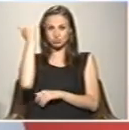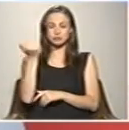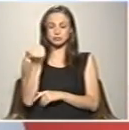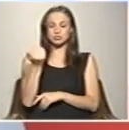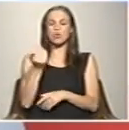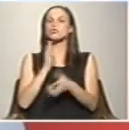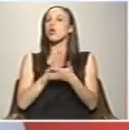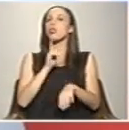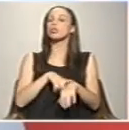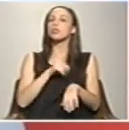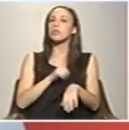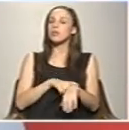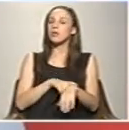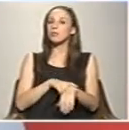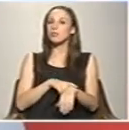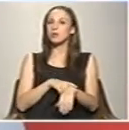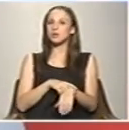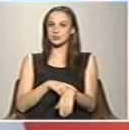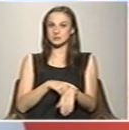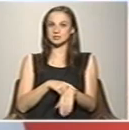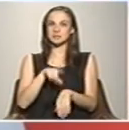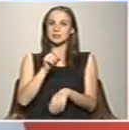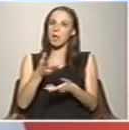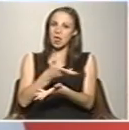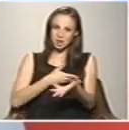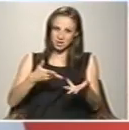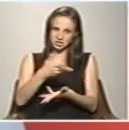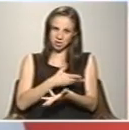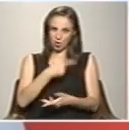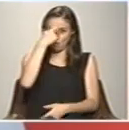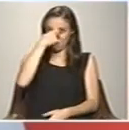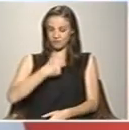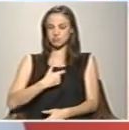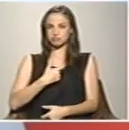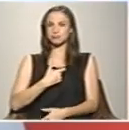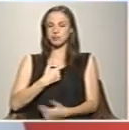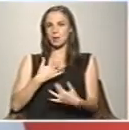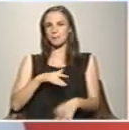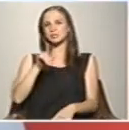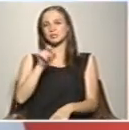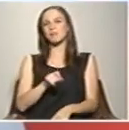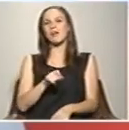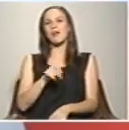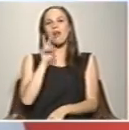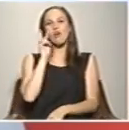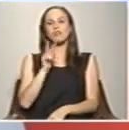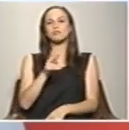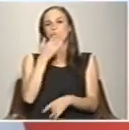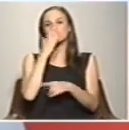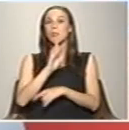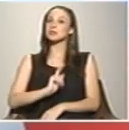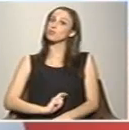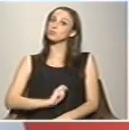tempo e do espaço e da relação com o físico e com o corpo, mas conseguimos olhar para questões mais subjetivas, como as